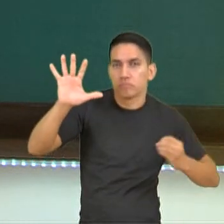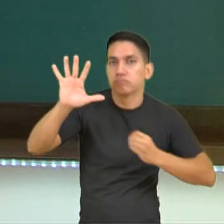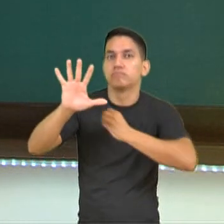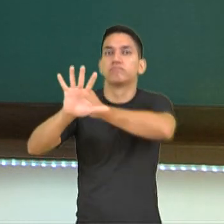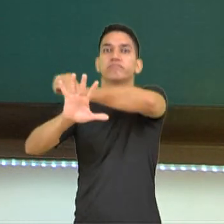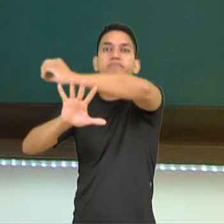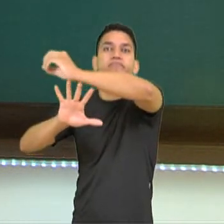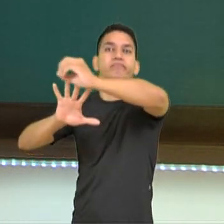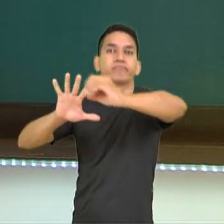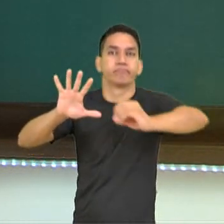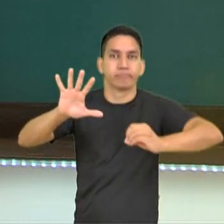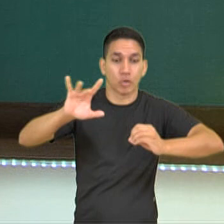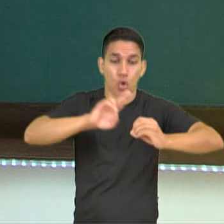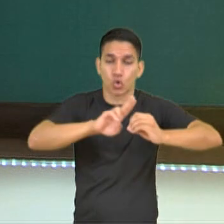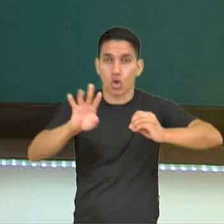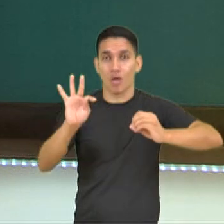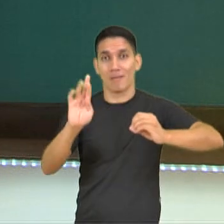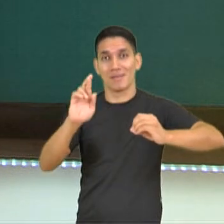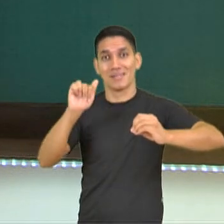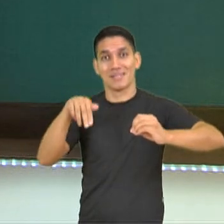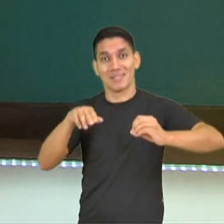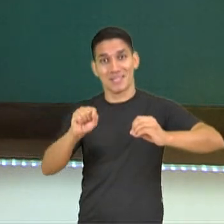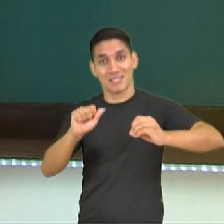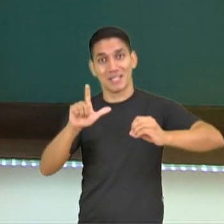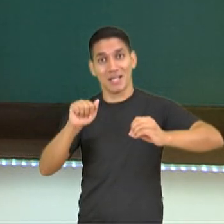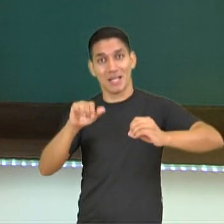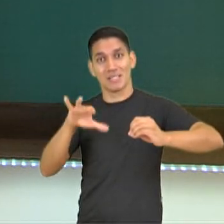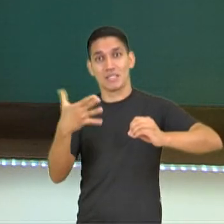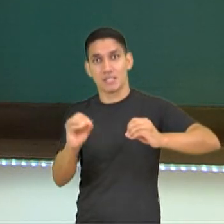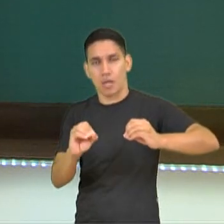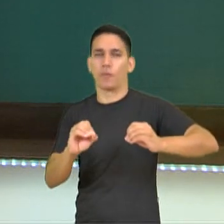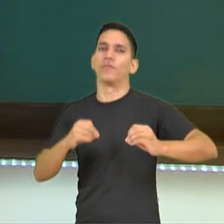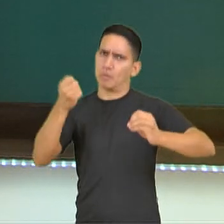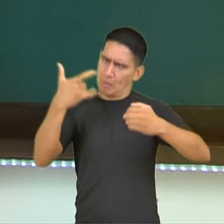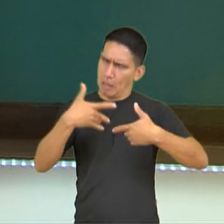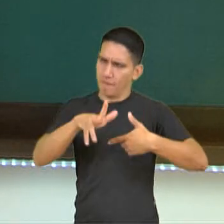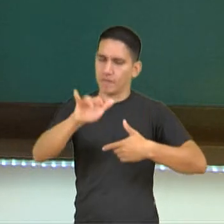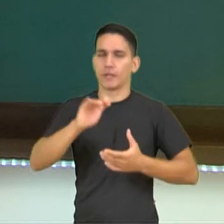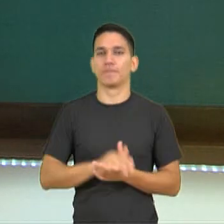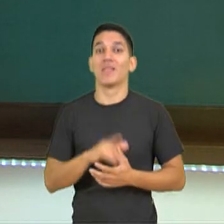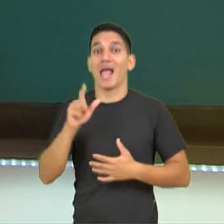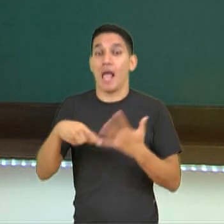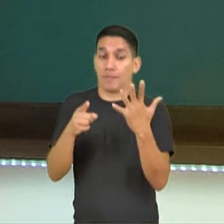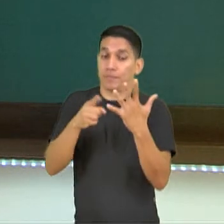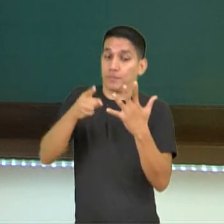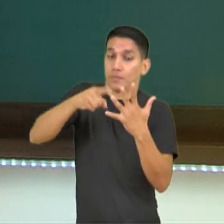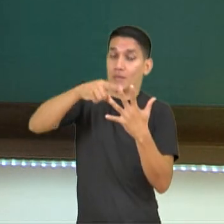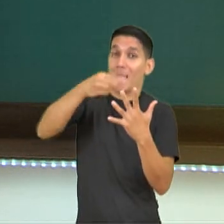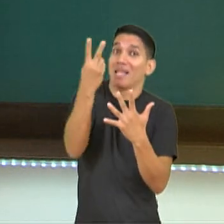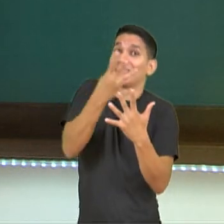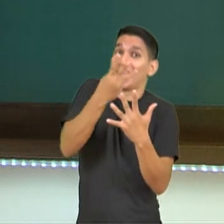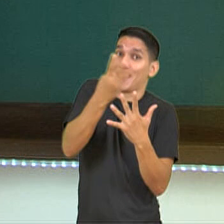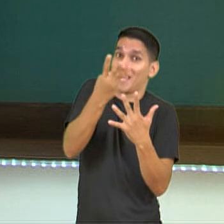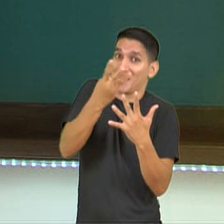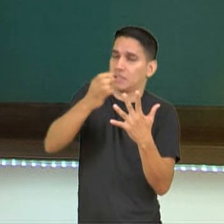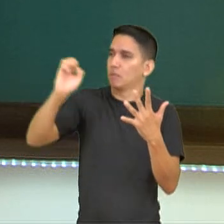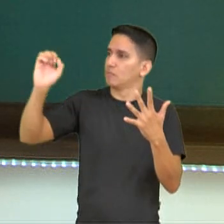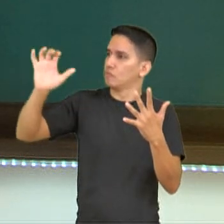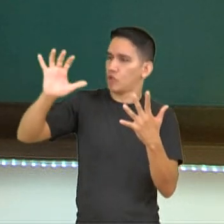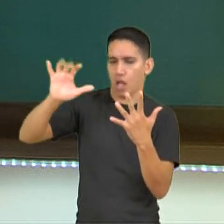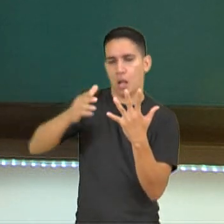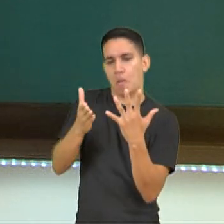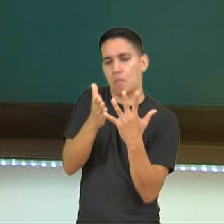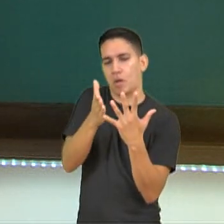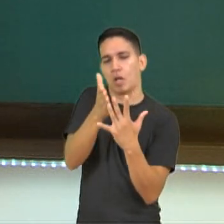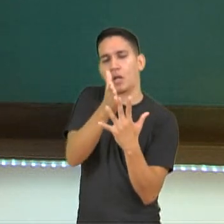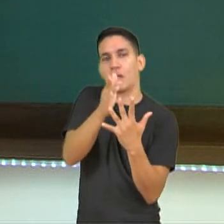translação. Nós já vamos falar em detalhes sobre ele. É o terceiro planeta do sistema solar, como a gente viu ali na imagem, e possui a